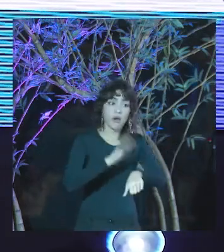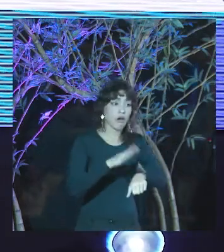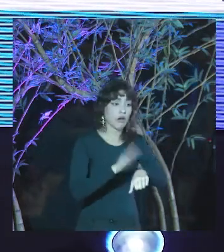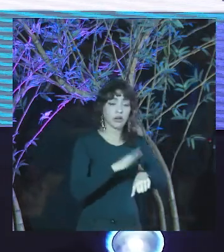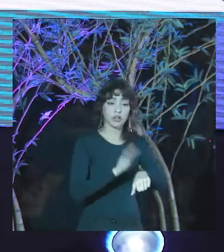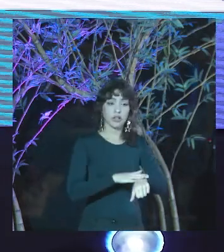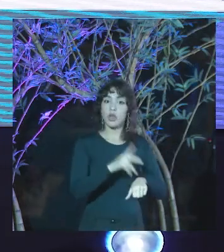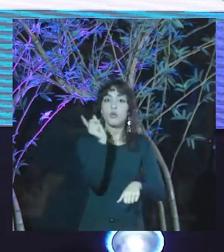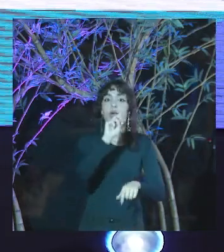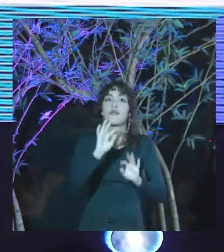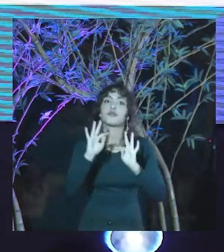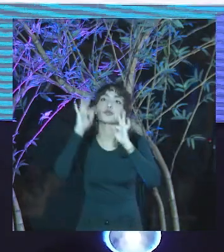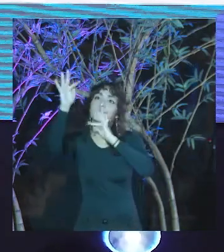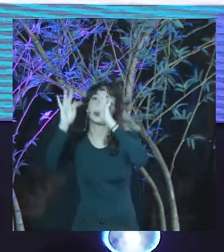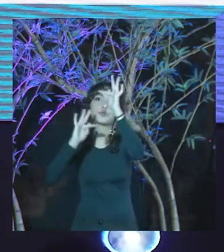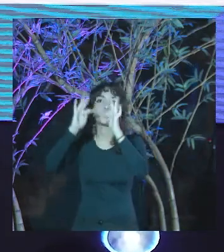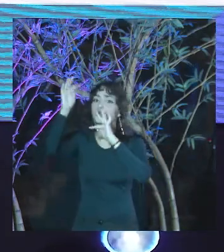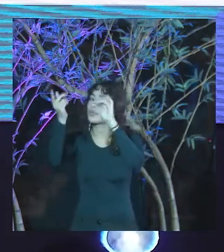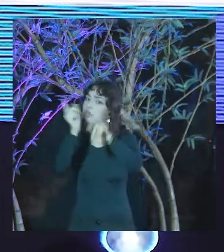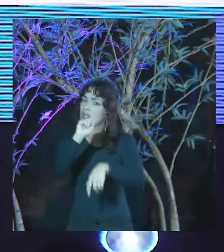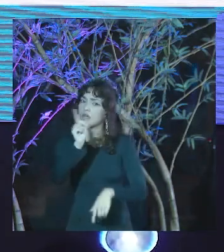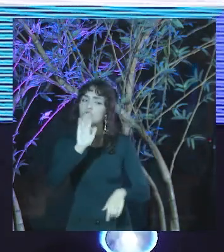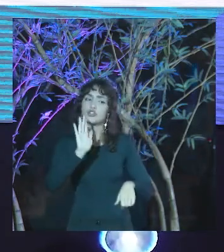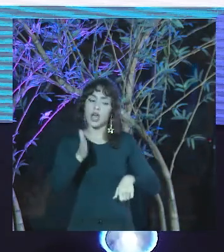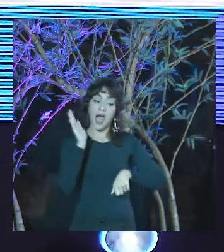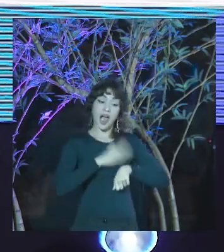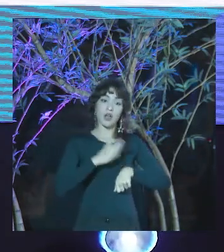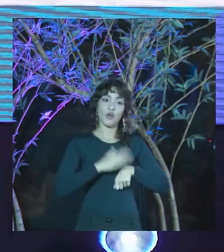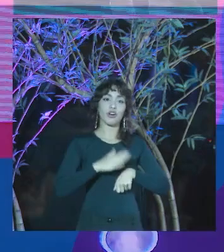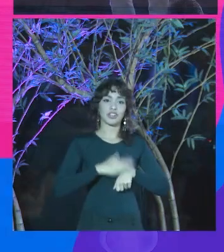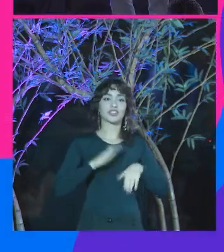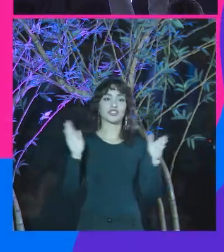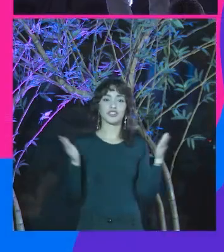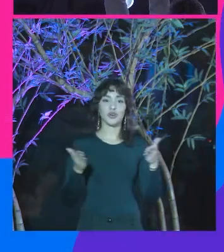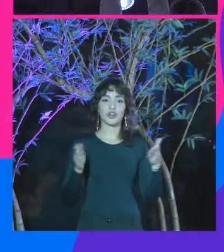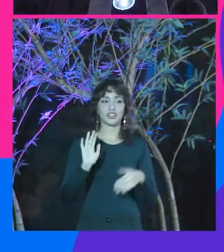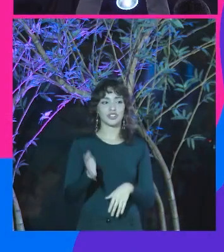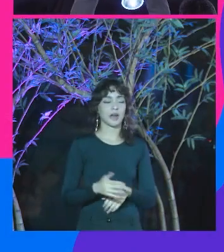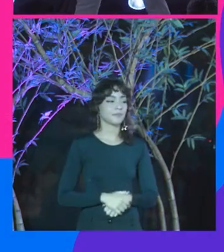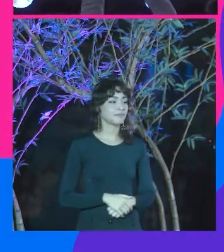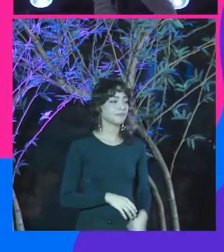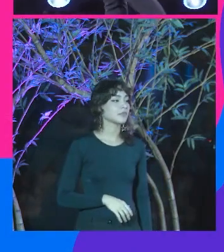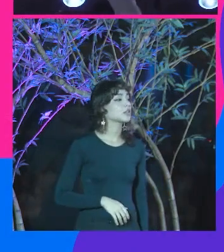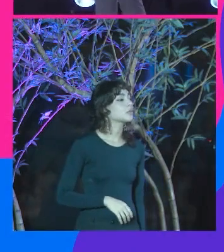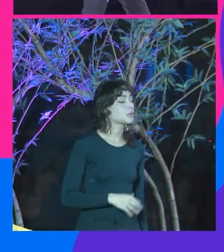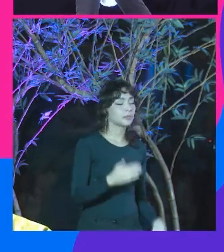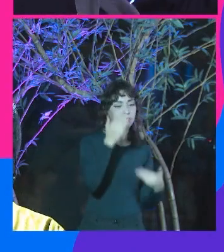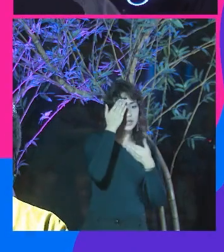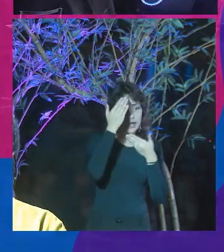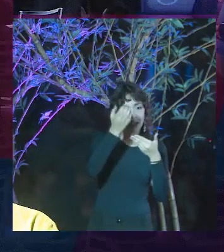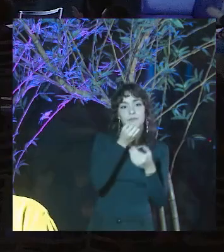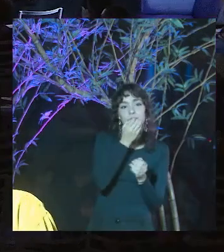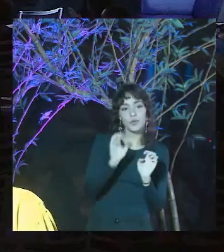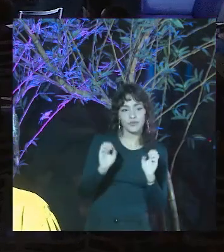sobre o futuro, é tudo sobre o diagnóstico do agora, tá, gente? Obrigado, um bom evento para vocês.